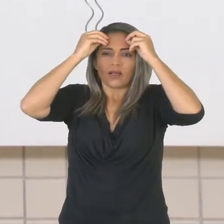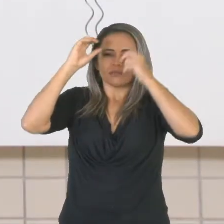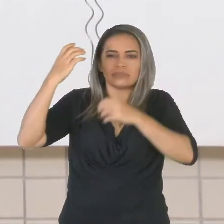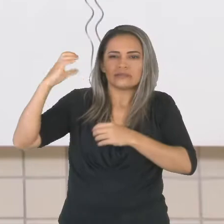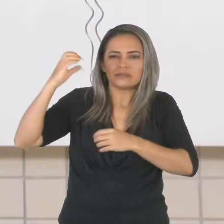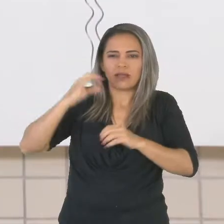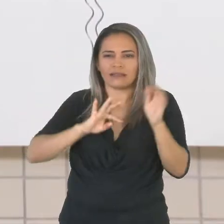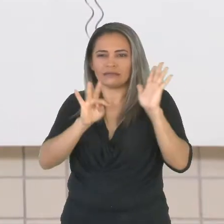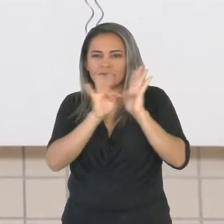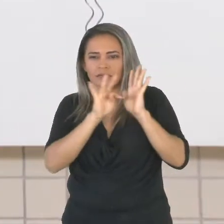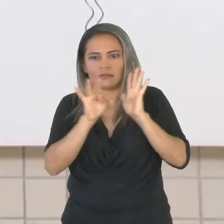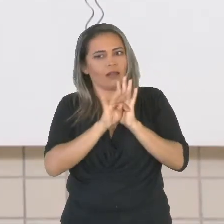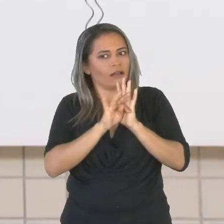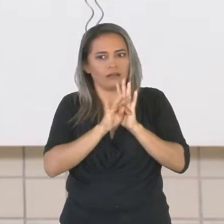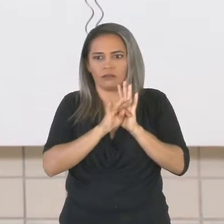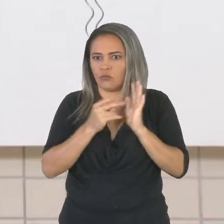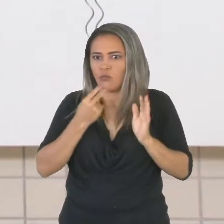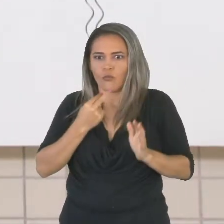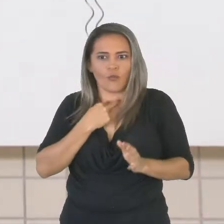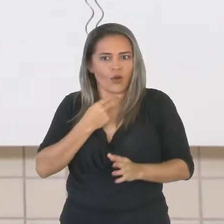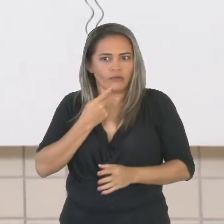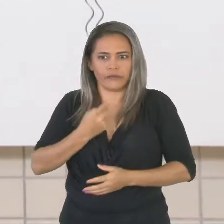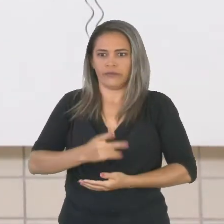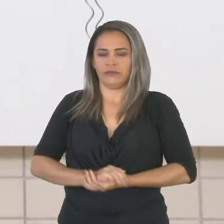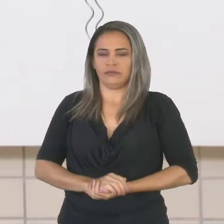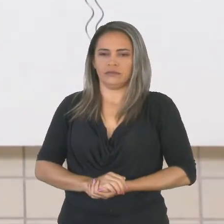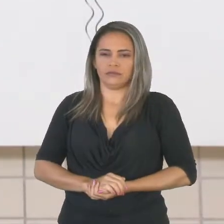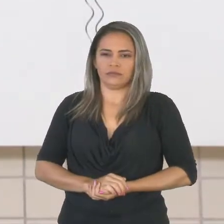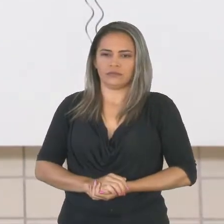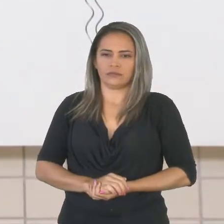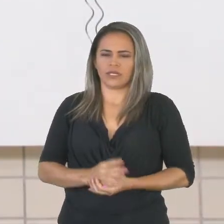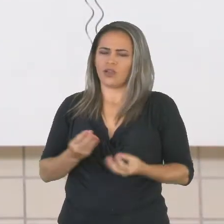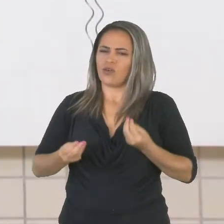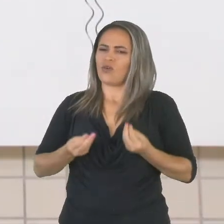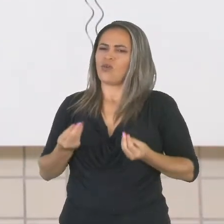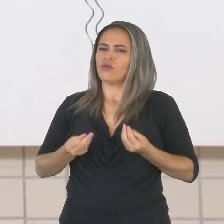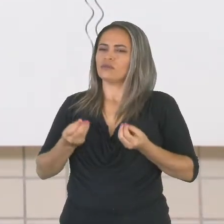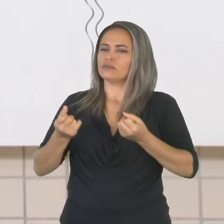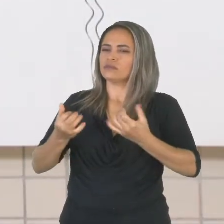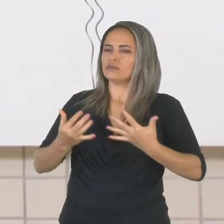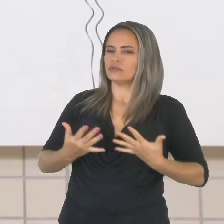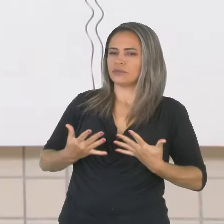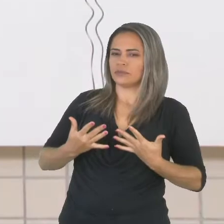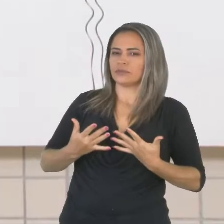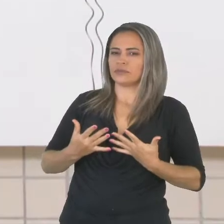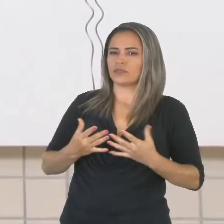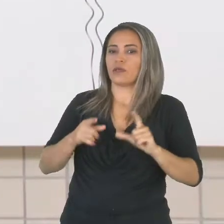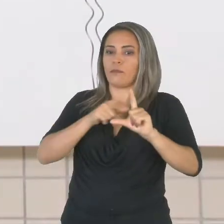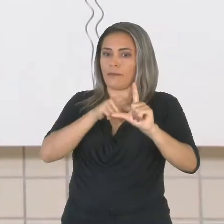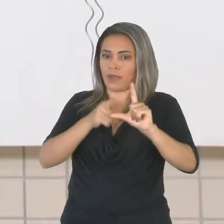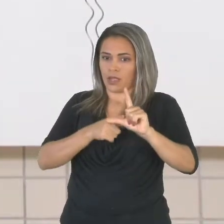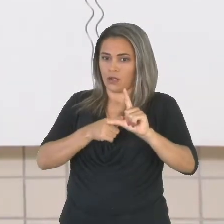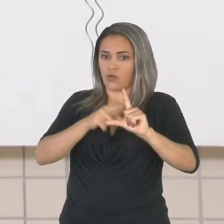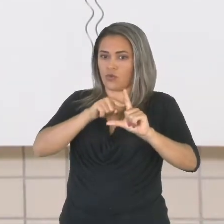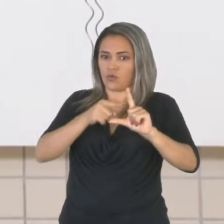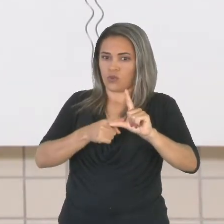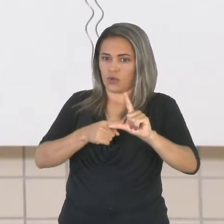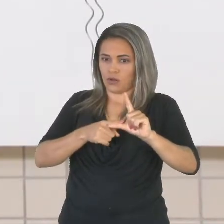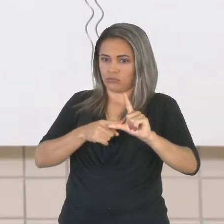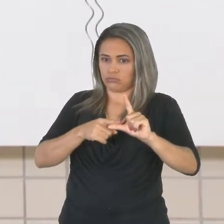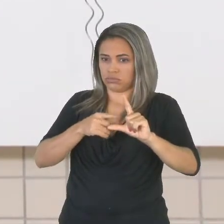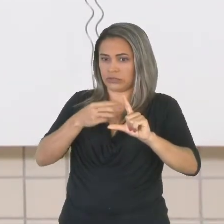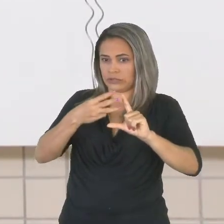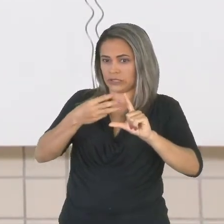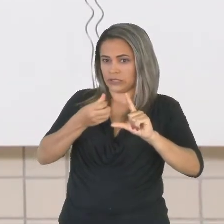é indispensável, beleza? Então, como é que você faz para fazer esse cálculo? Você vai pegar o ângulo total, 360